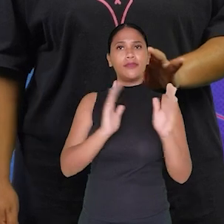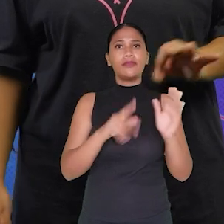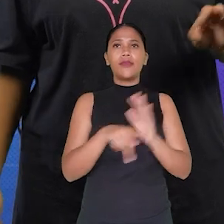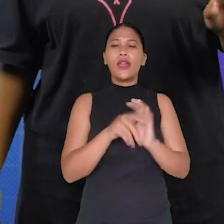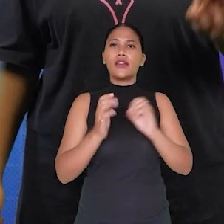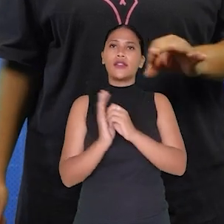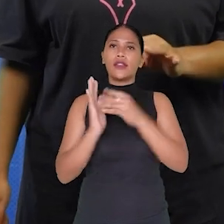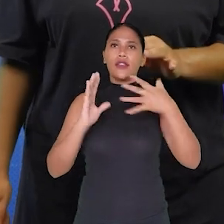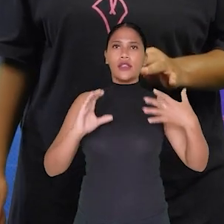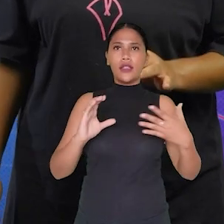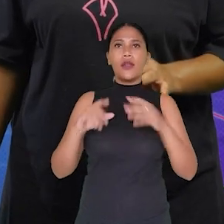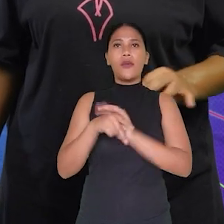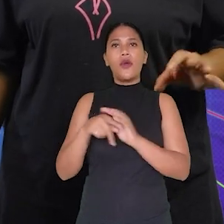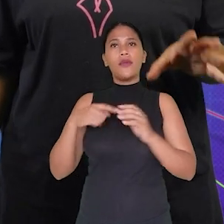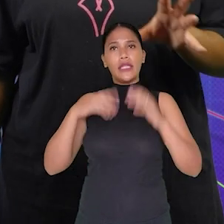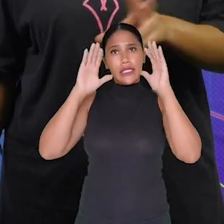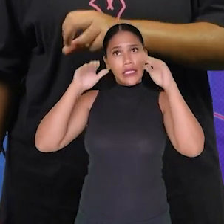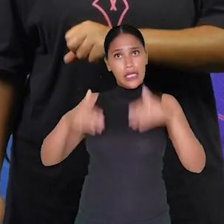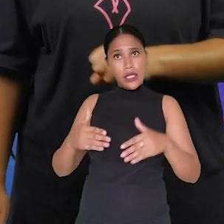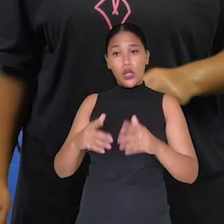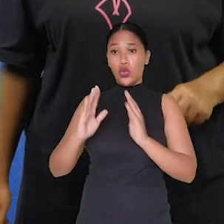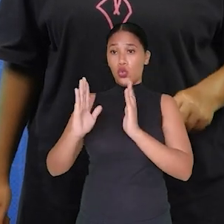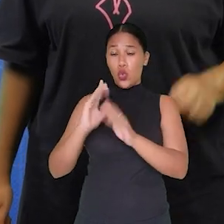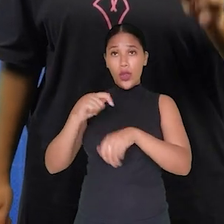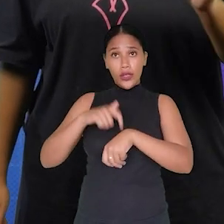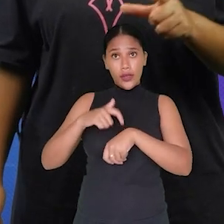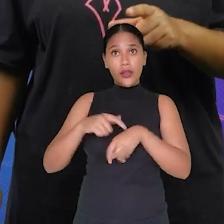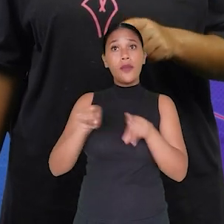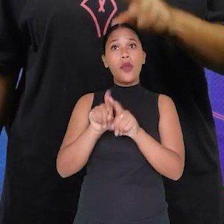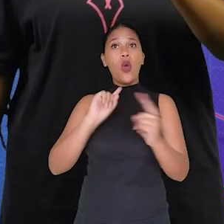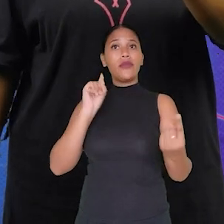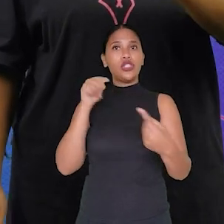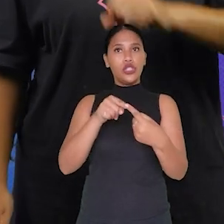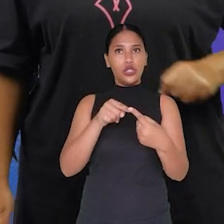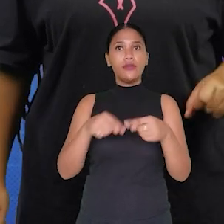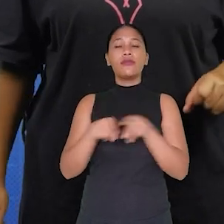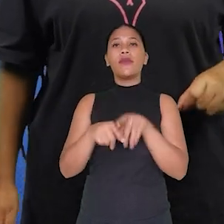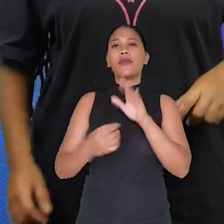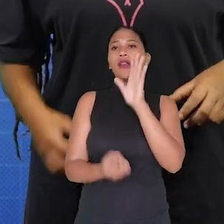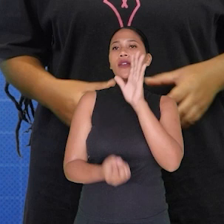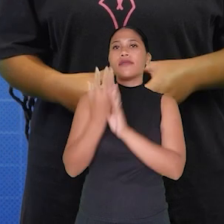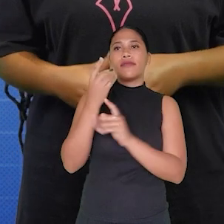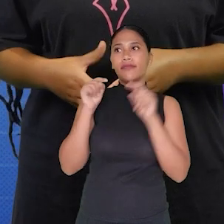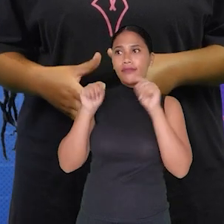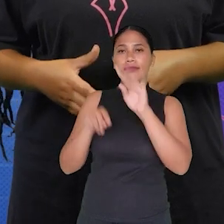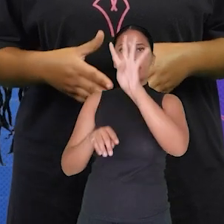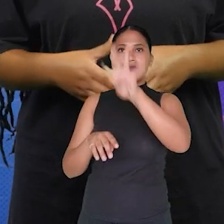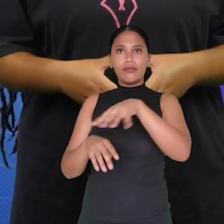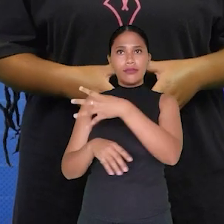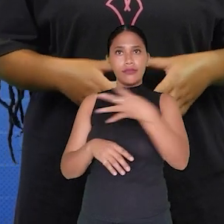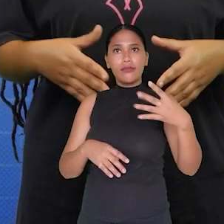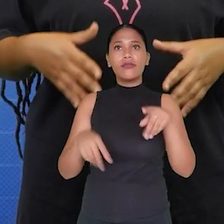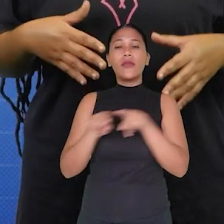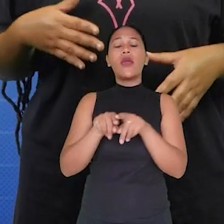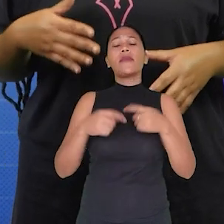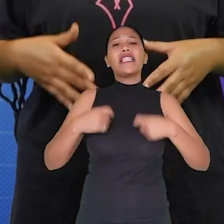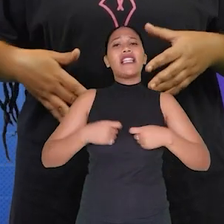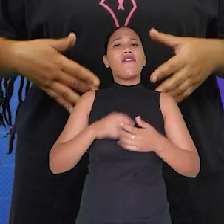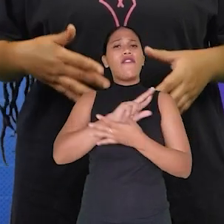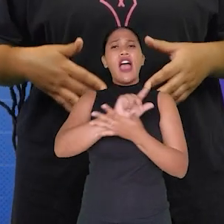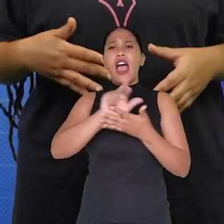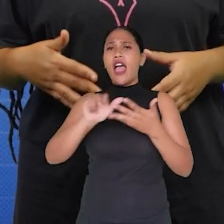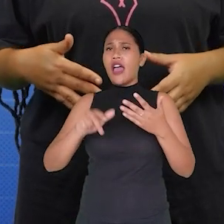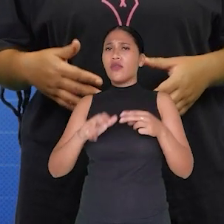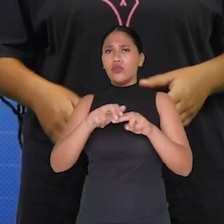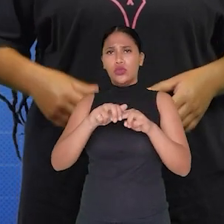Cada fase tem sua própria característica em termos de intensidade, duração e objetivos. Para criar um gráfico de ritmo, é necessário